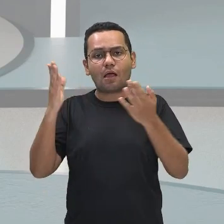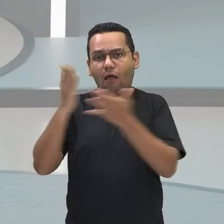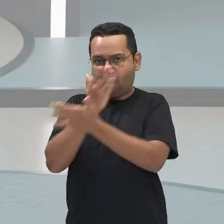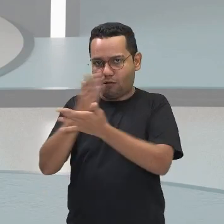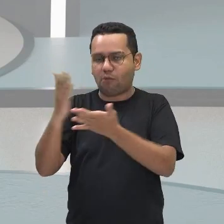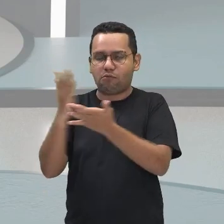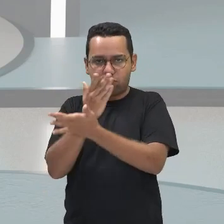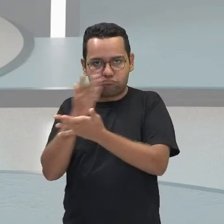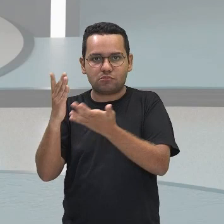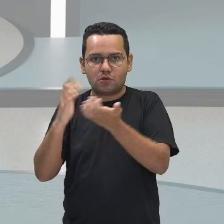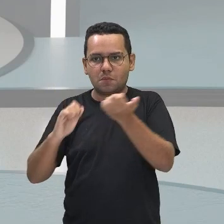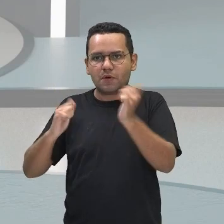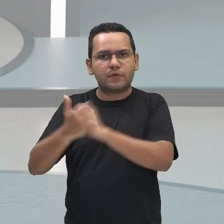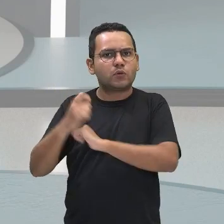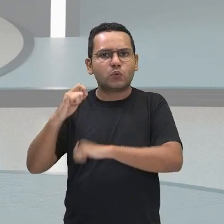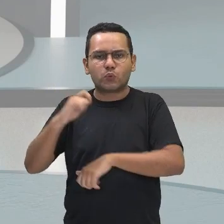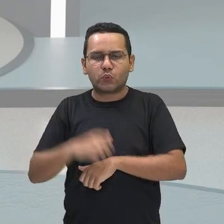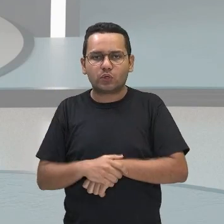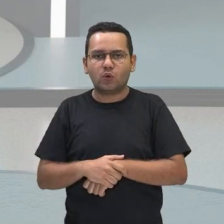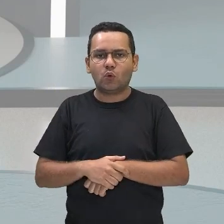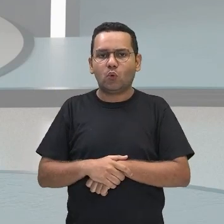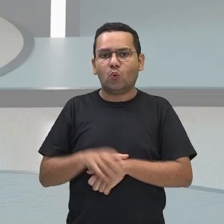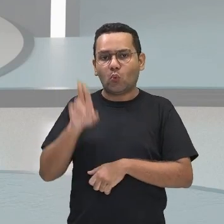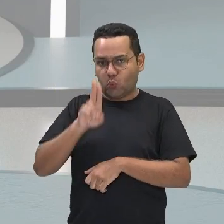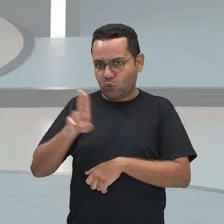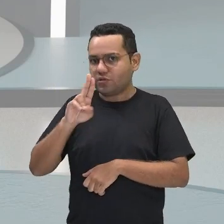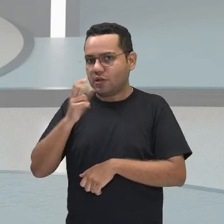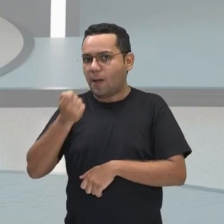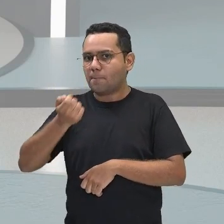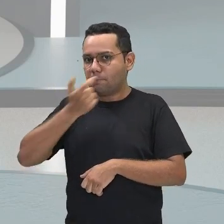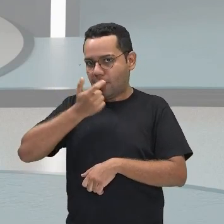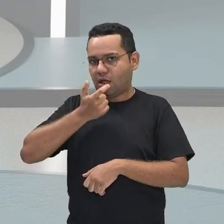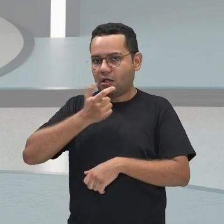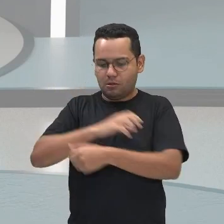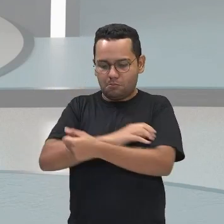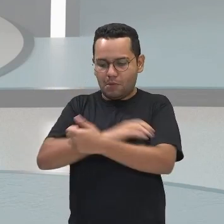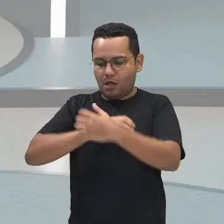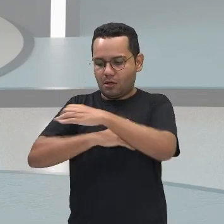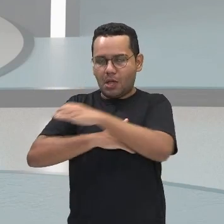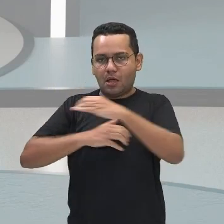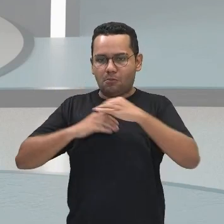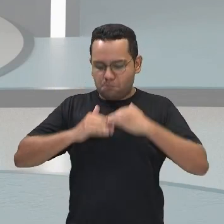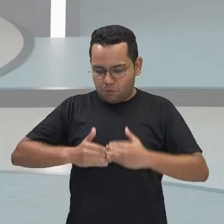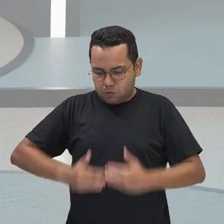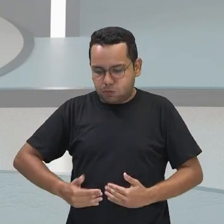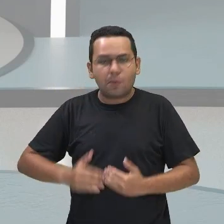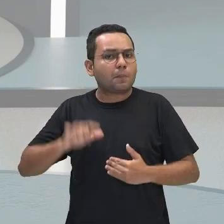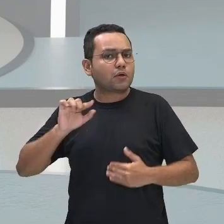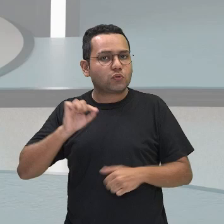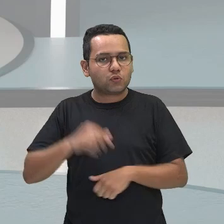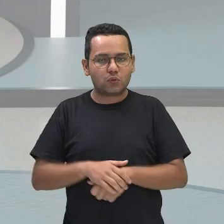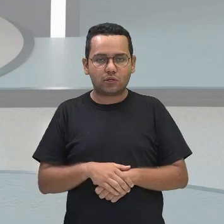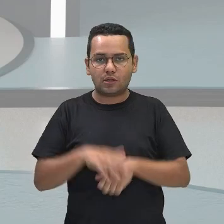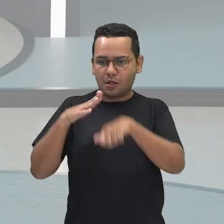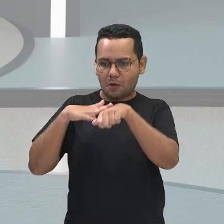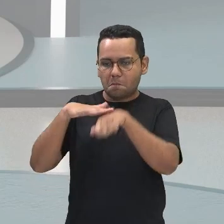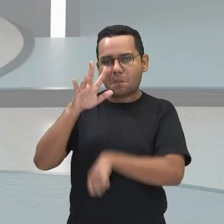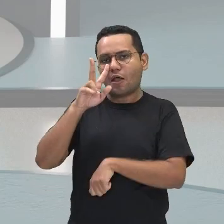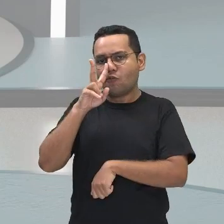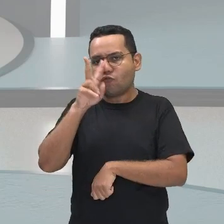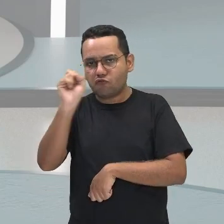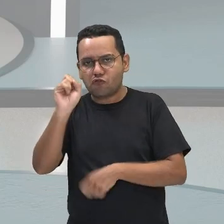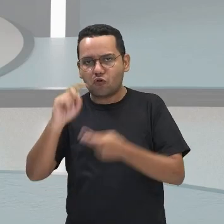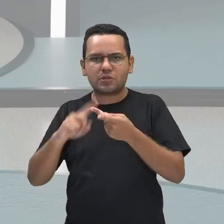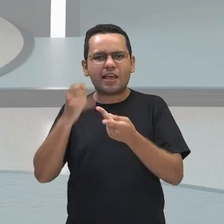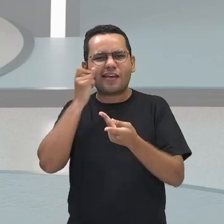anabólico para aumentar a massa muscular e potencializar, né, a força e diminuir essa sensação de